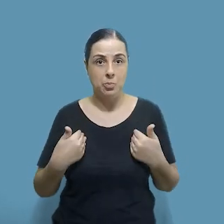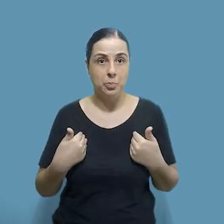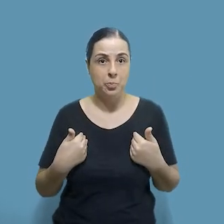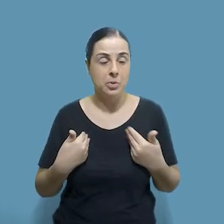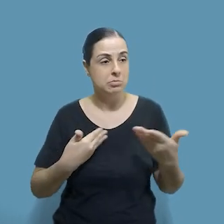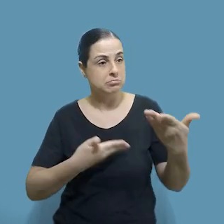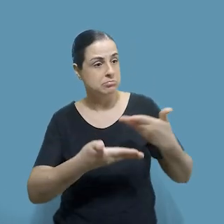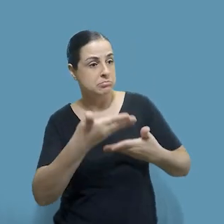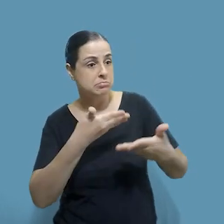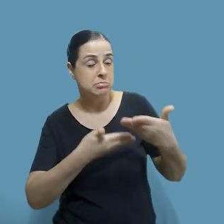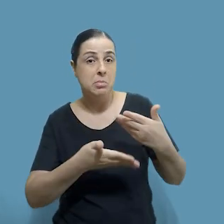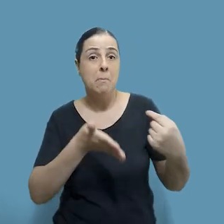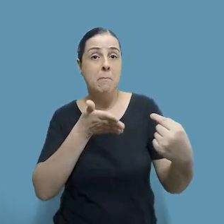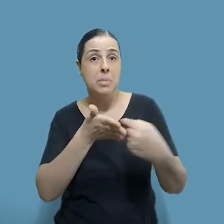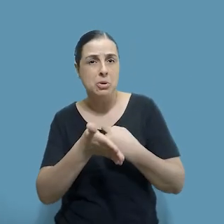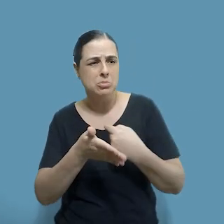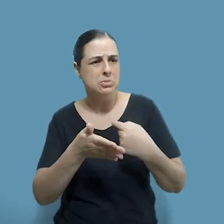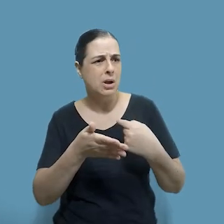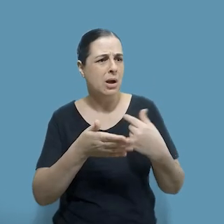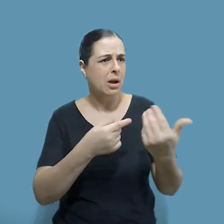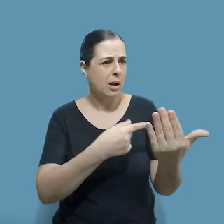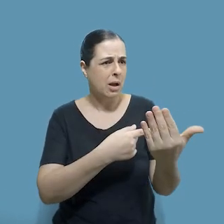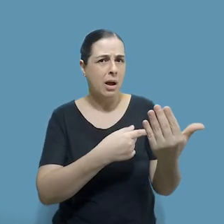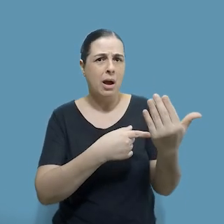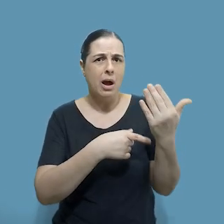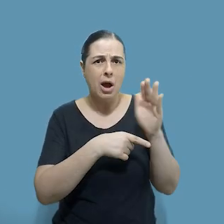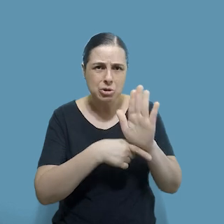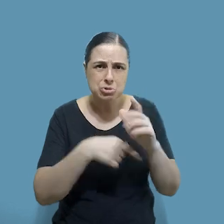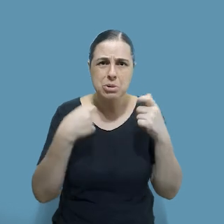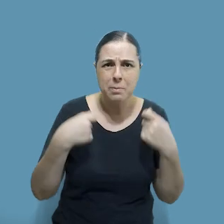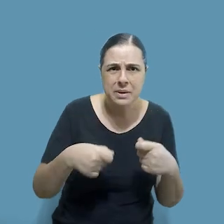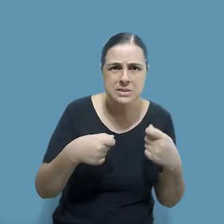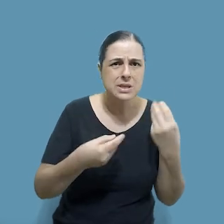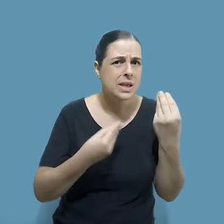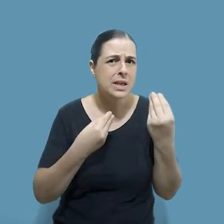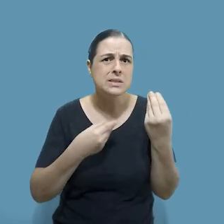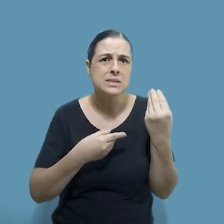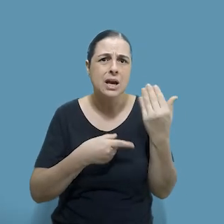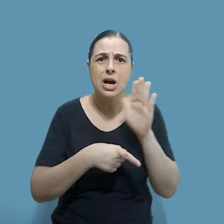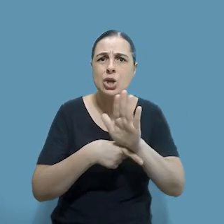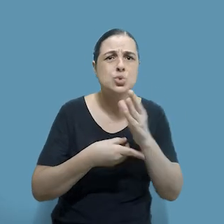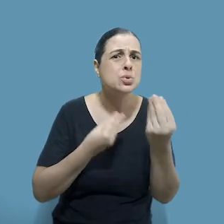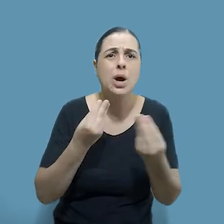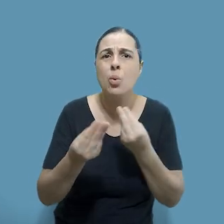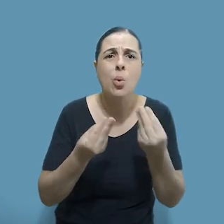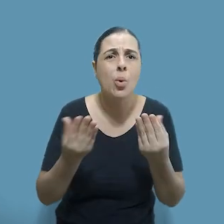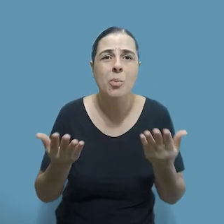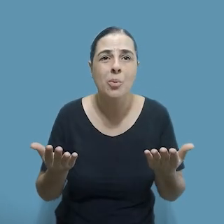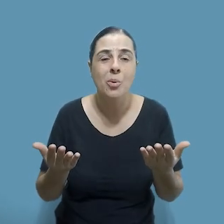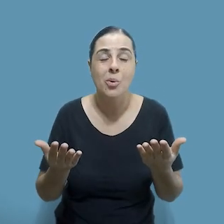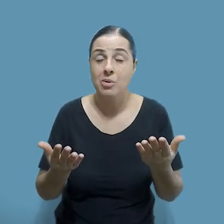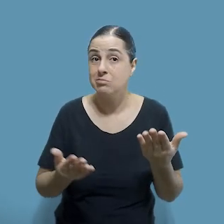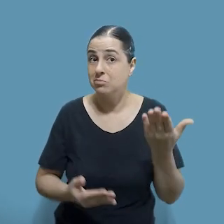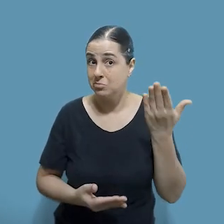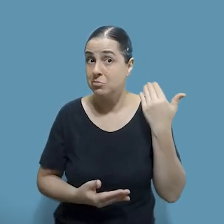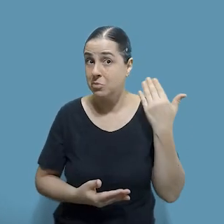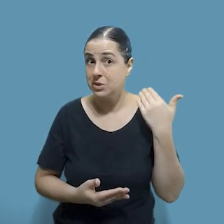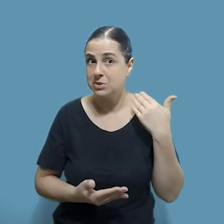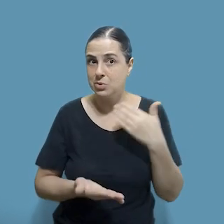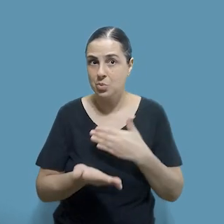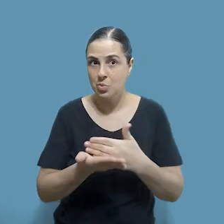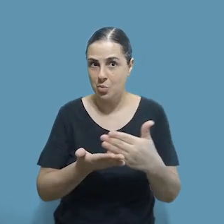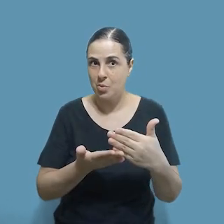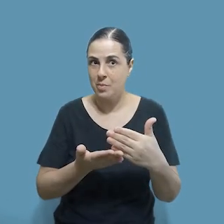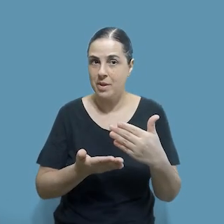está precisando de alguma coisa, tal? Como é que eu te ajudo, né? Porque no começo, por exemplo, quando eu deixei o cabelo